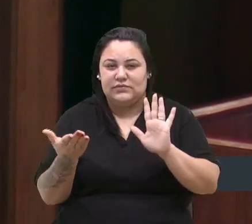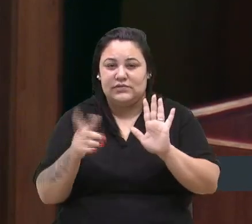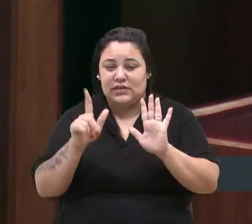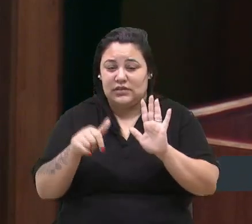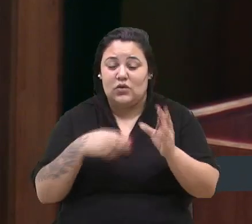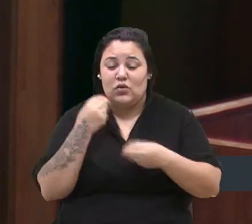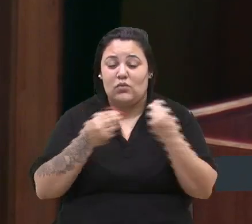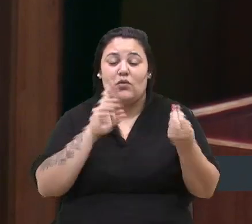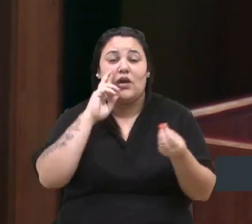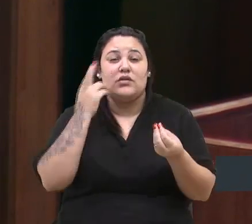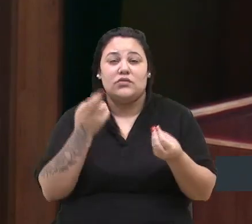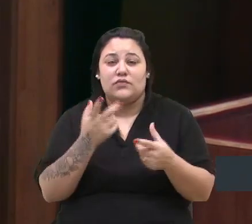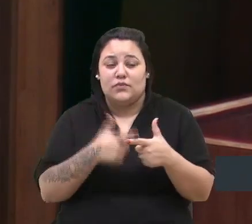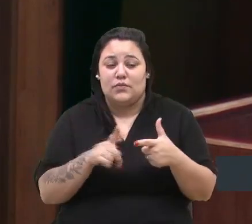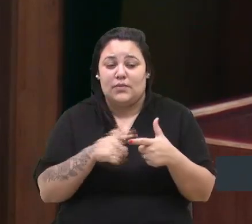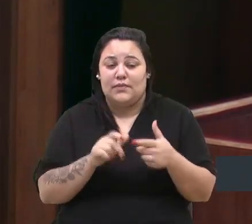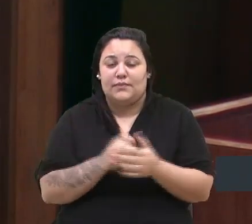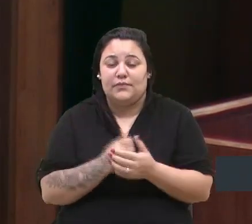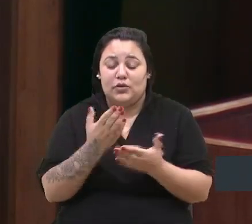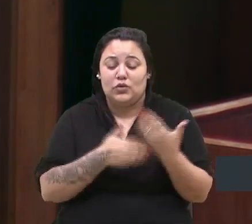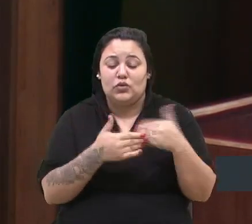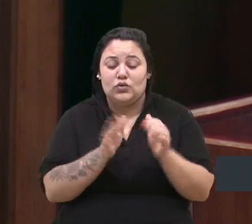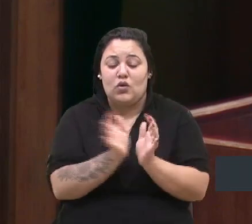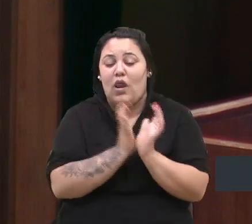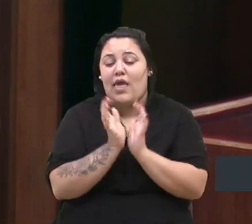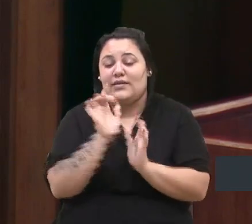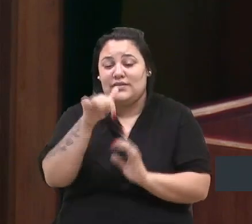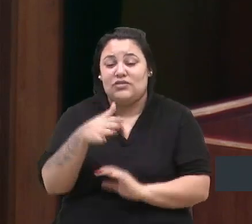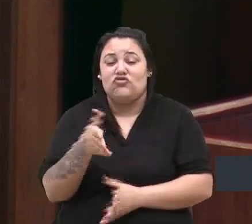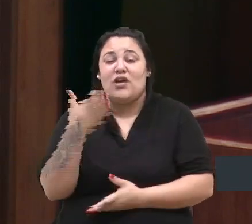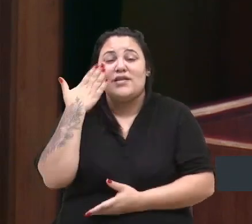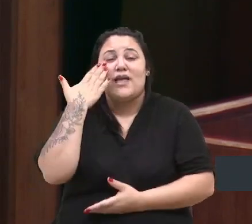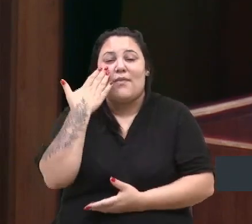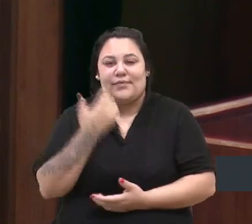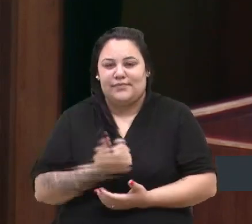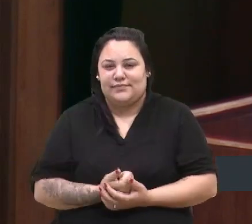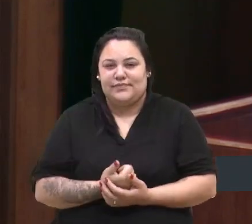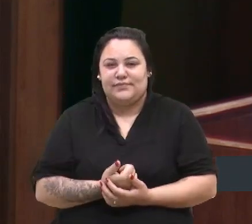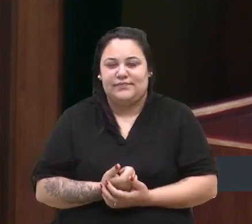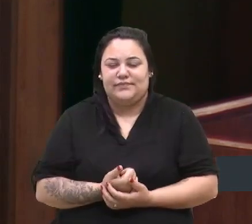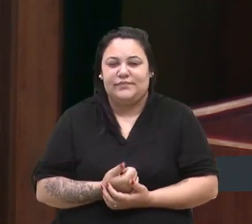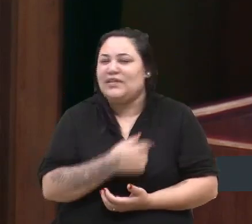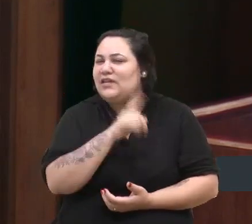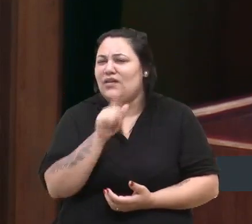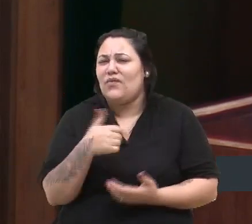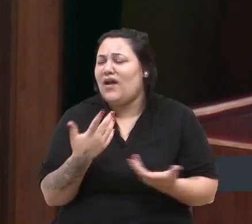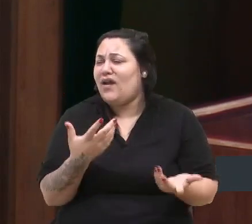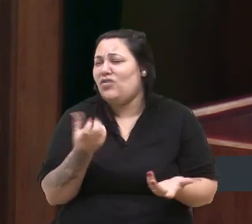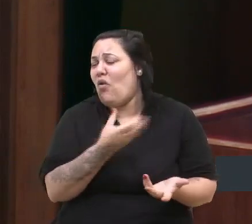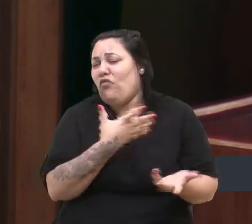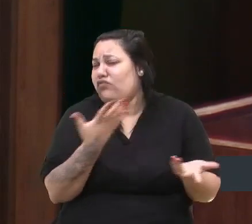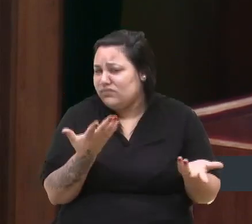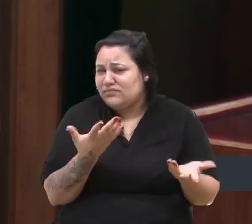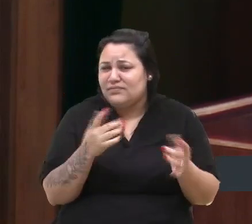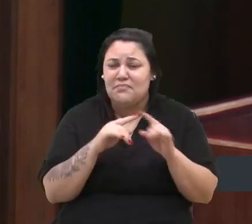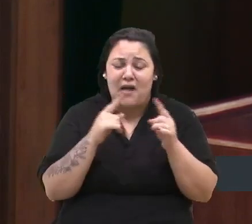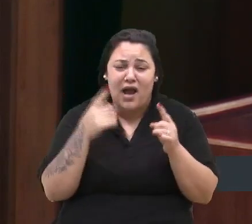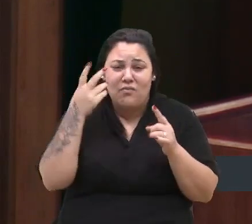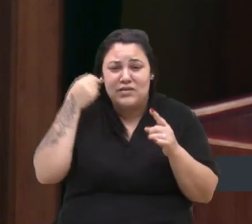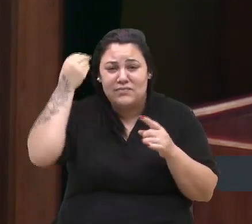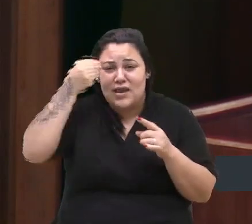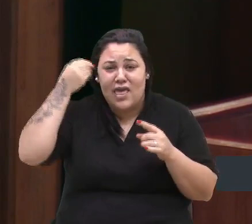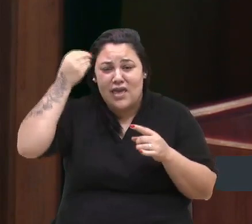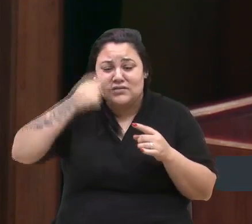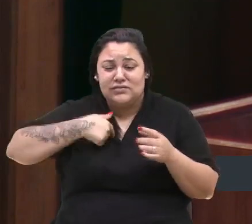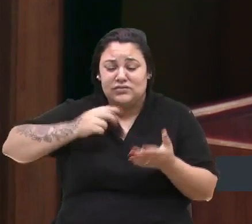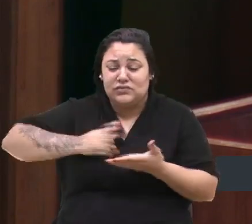solução. Todos os colegas aqui sabem, isso não é nada demais, mas enfim, é uma experiência que eu